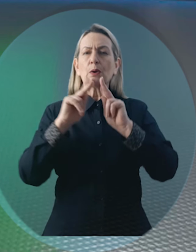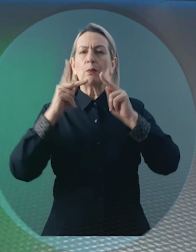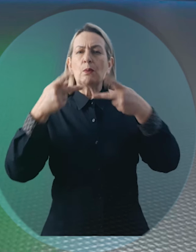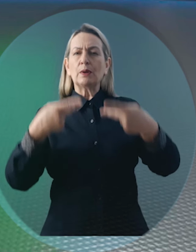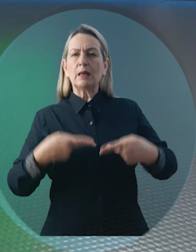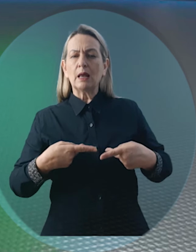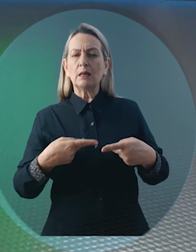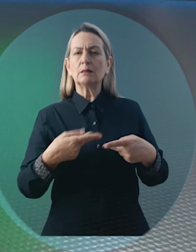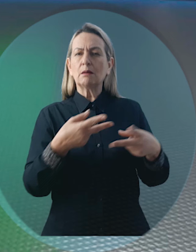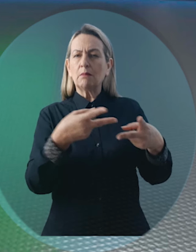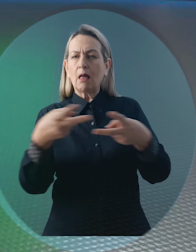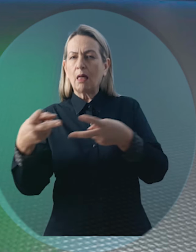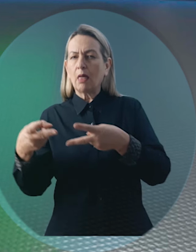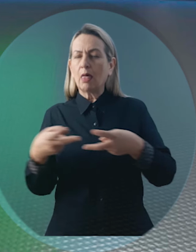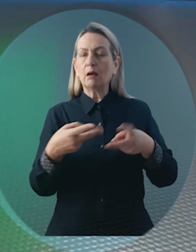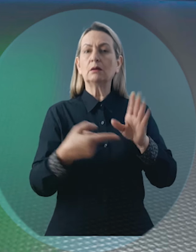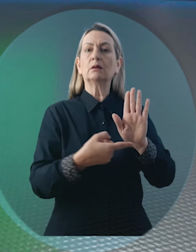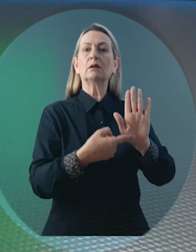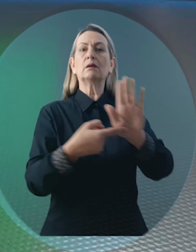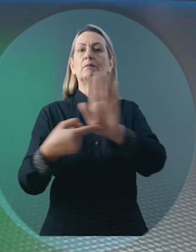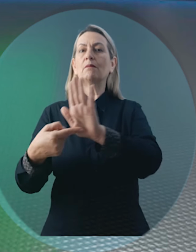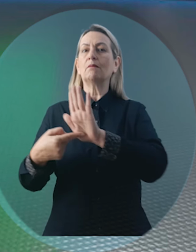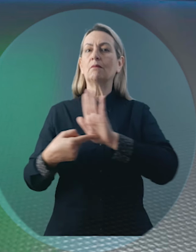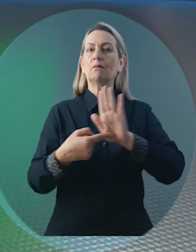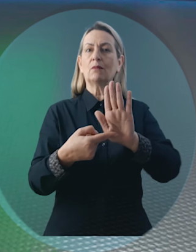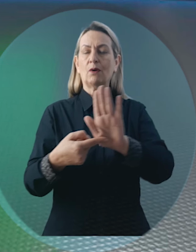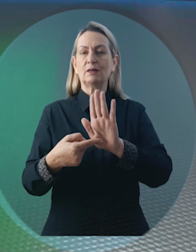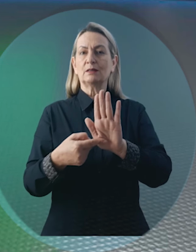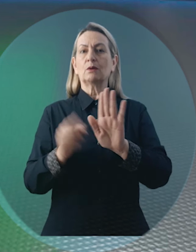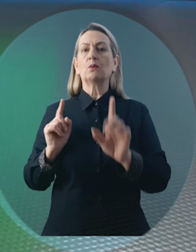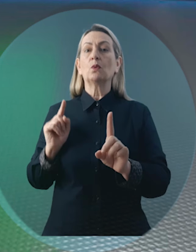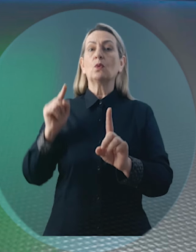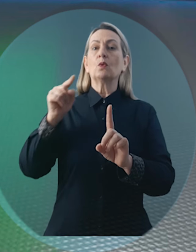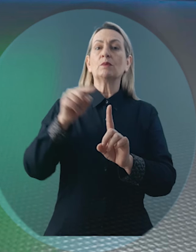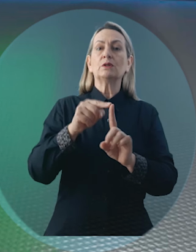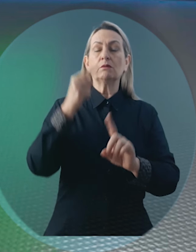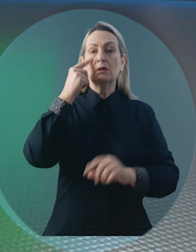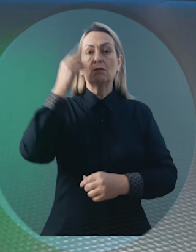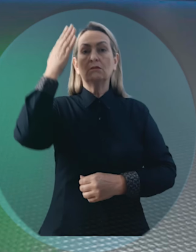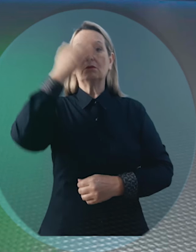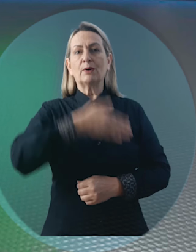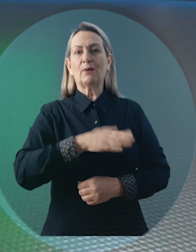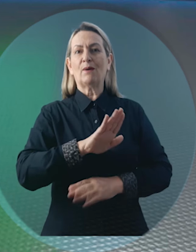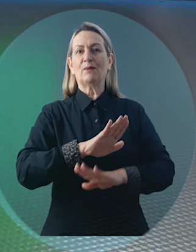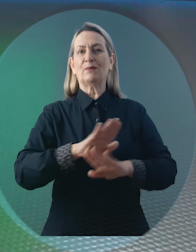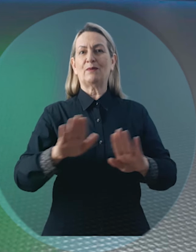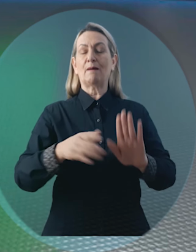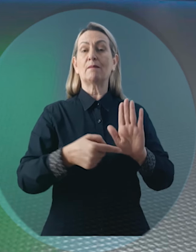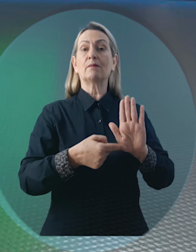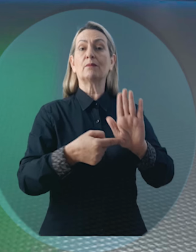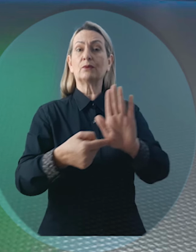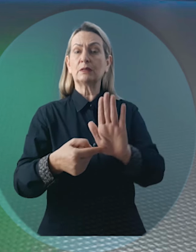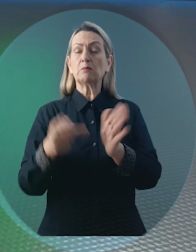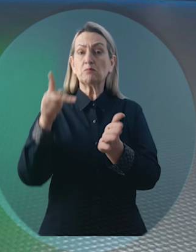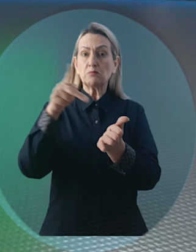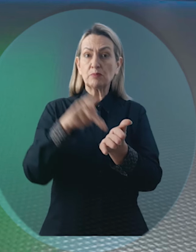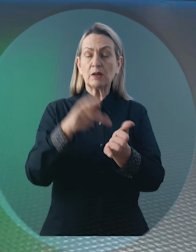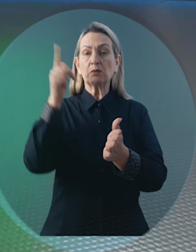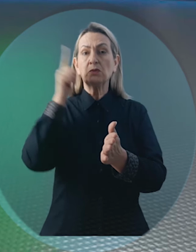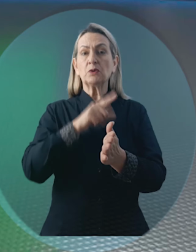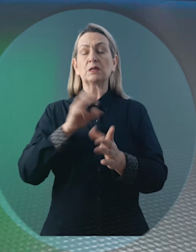identifiquem que reconheçam que possam fazer sua demonstração para fins de comprovação